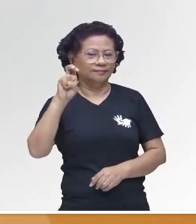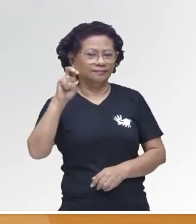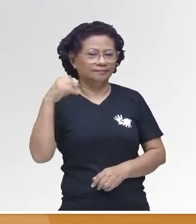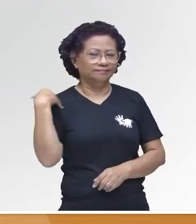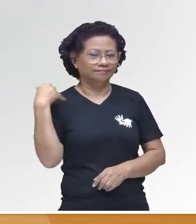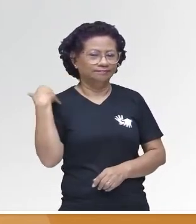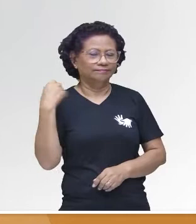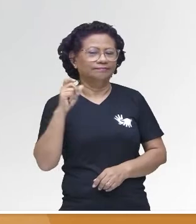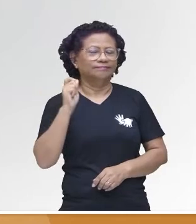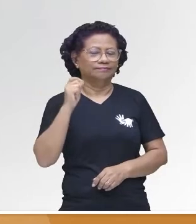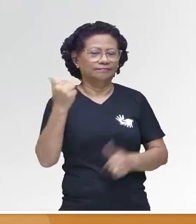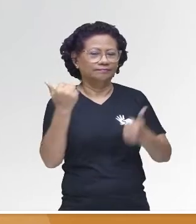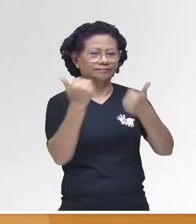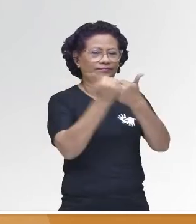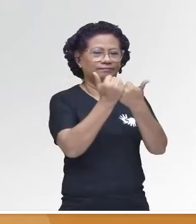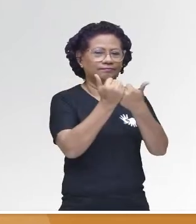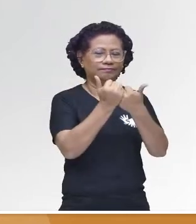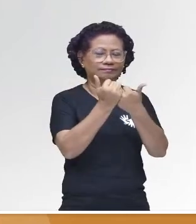aí, que vai de